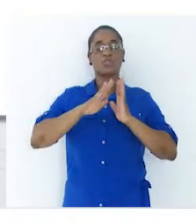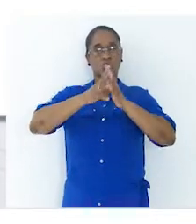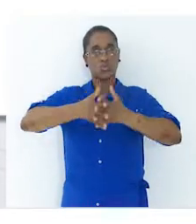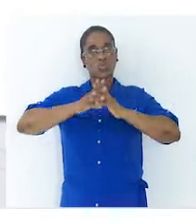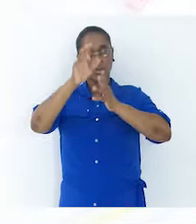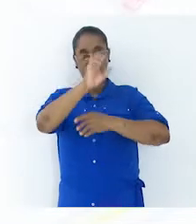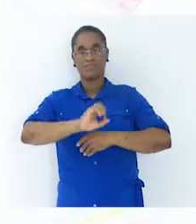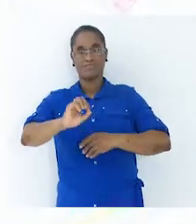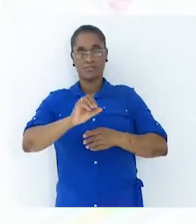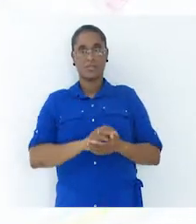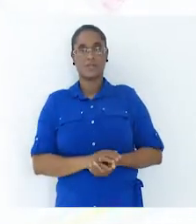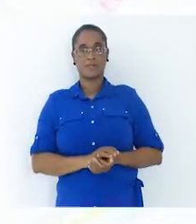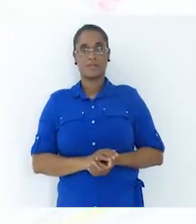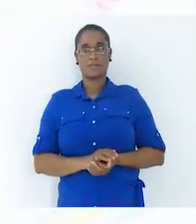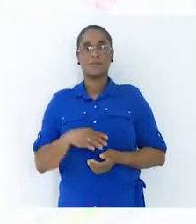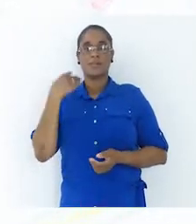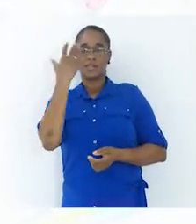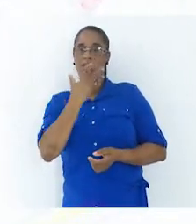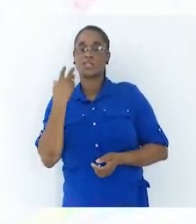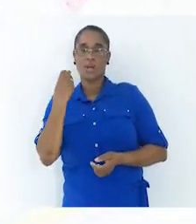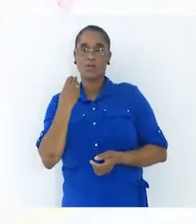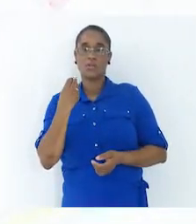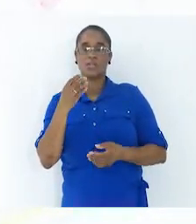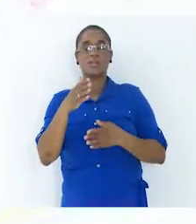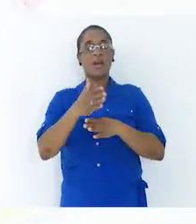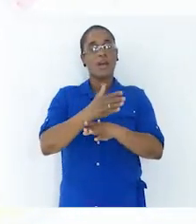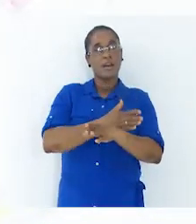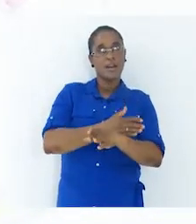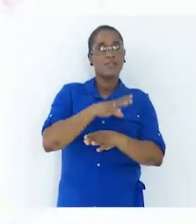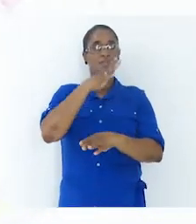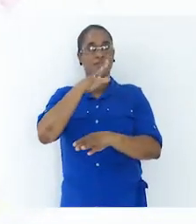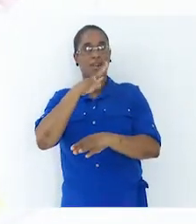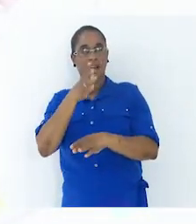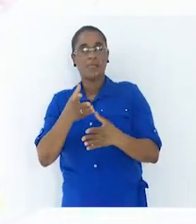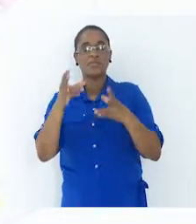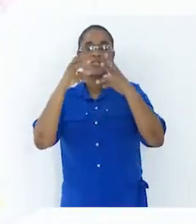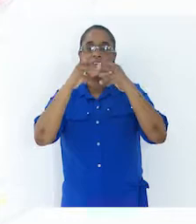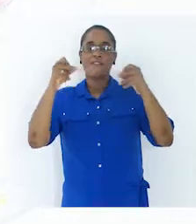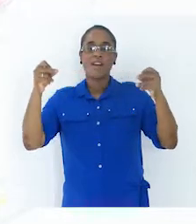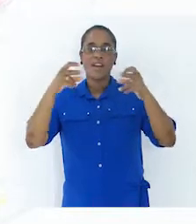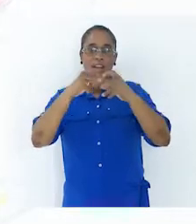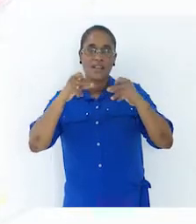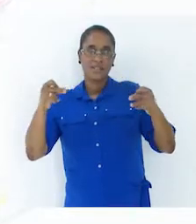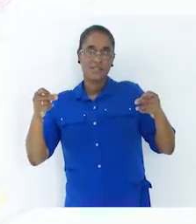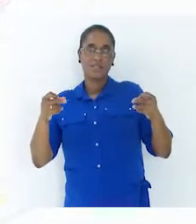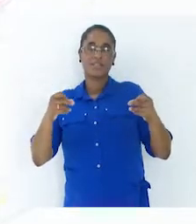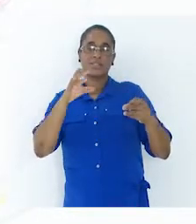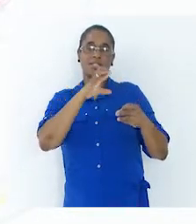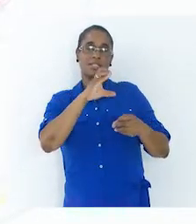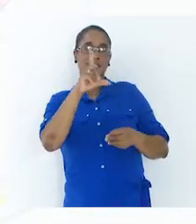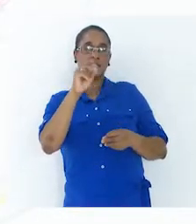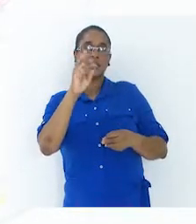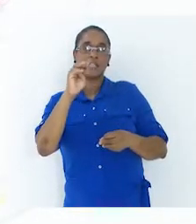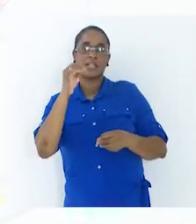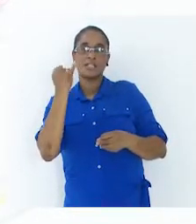estrutura. Portanto, nas aulas anteriores, falamos de frases e classificamos